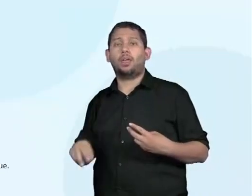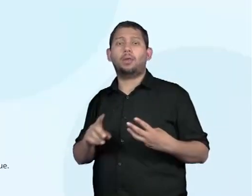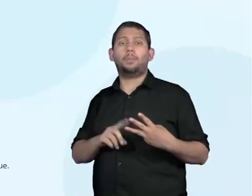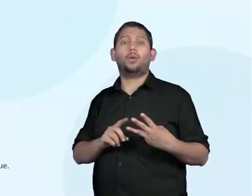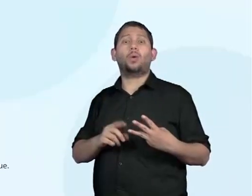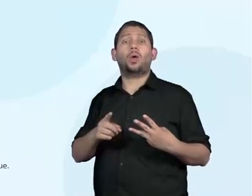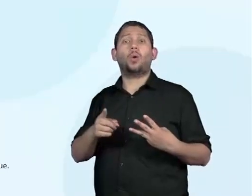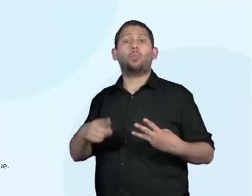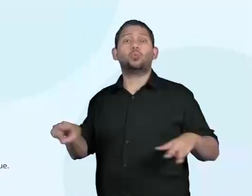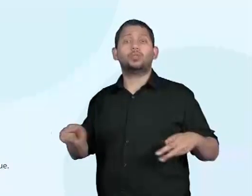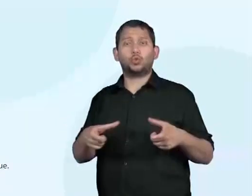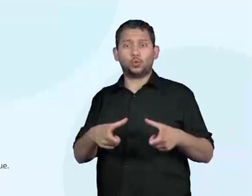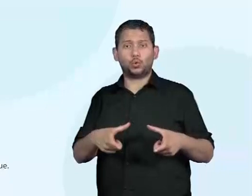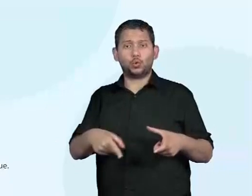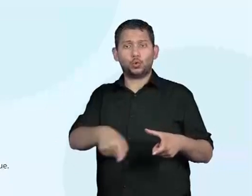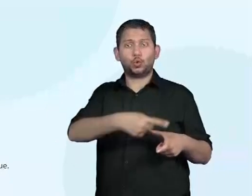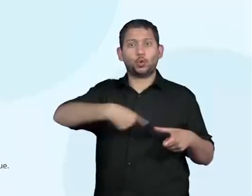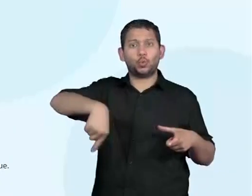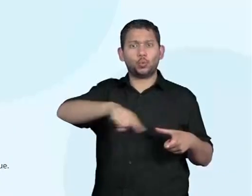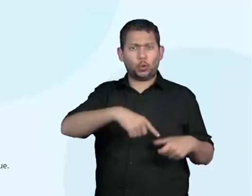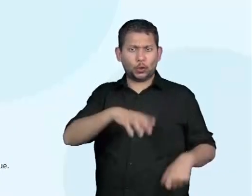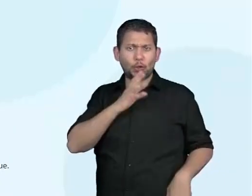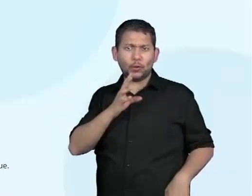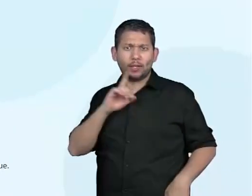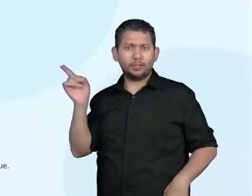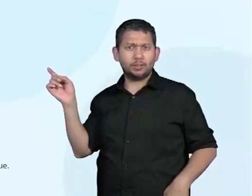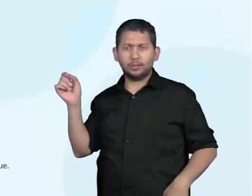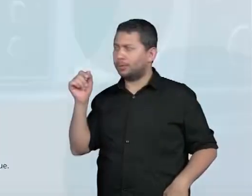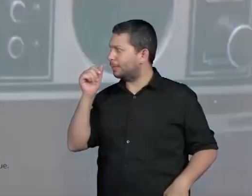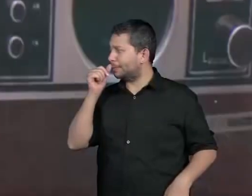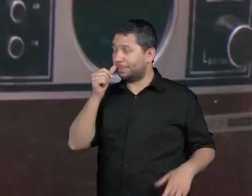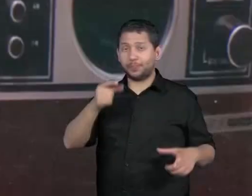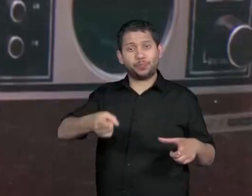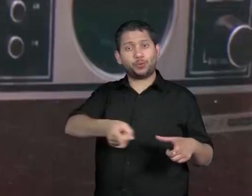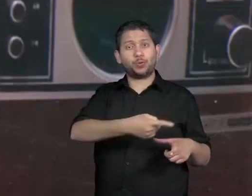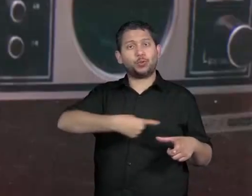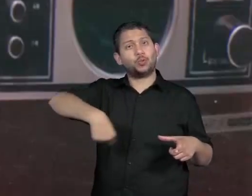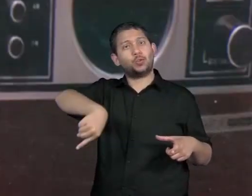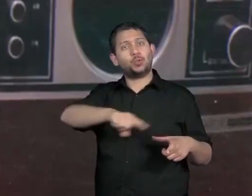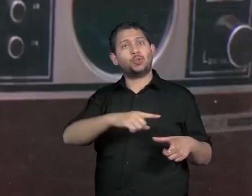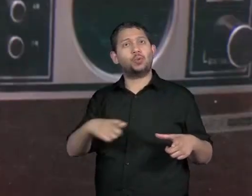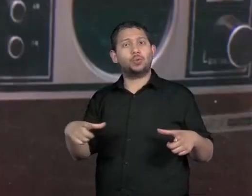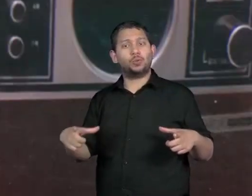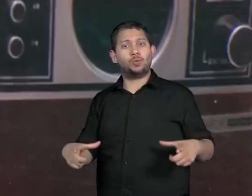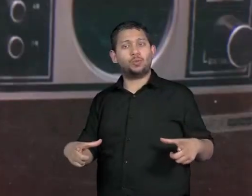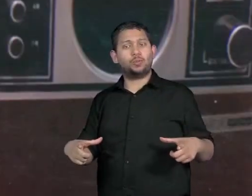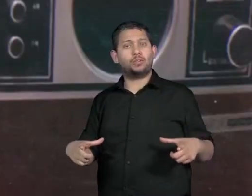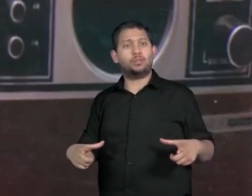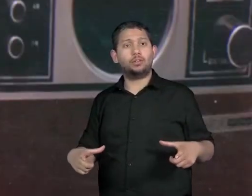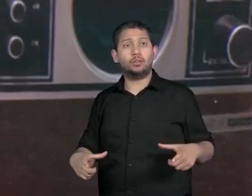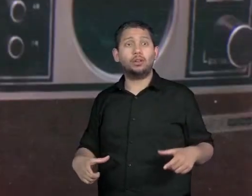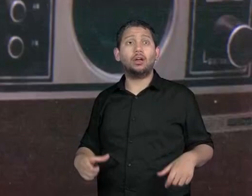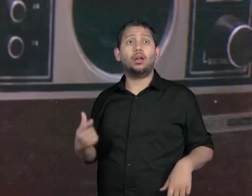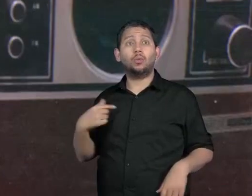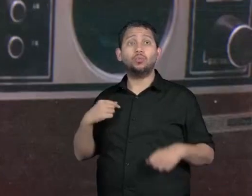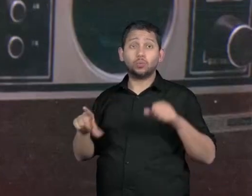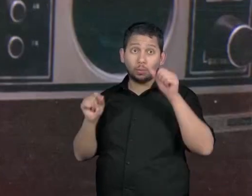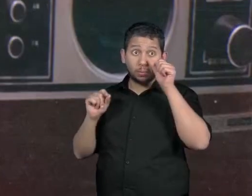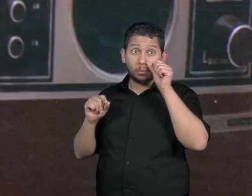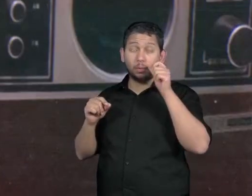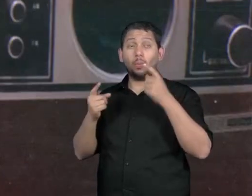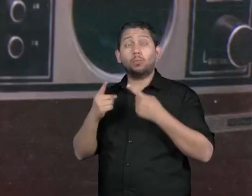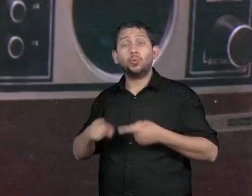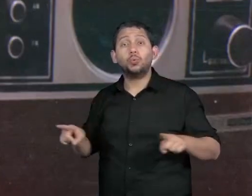vocês não sabem nem o que é disco, mas isso aí é um toca-disco. E aqui eu faço a seleção, se eu